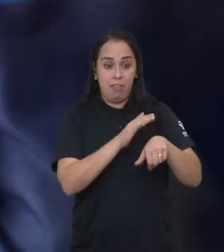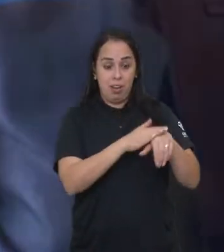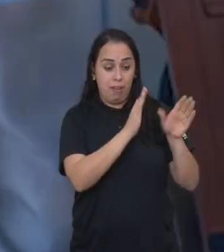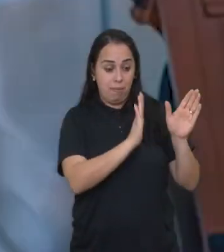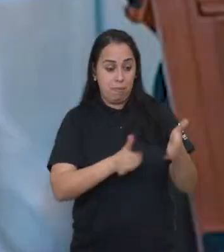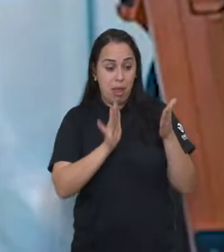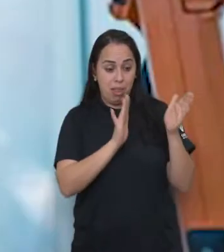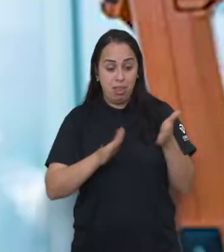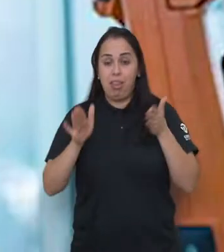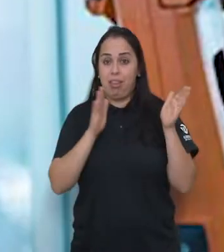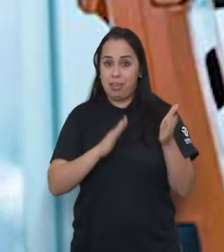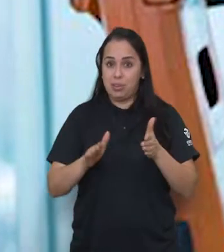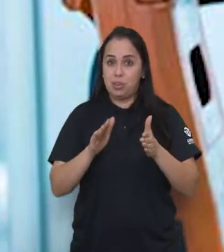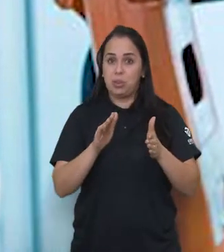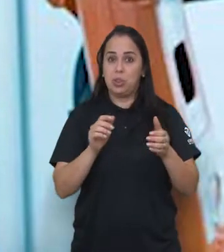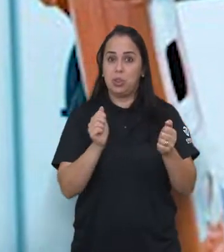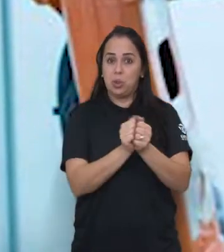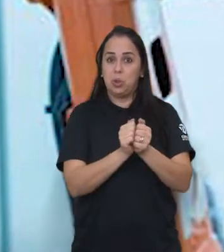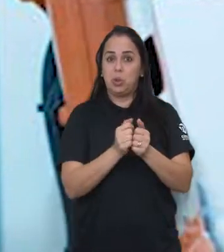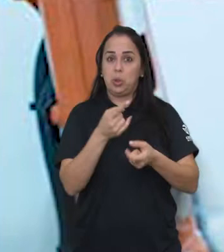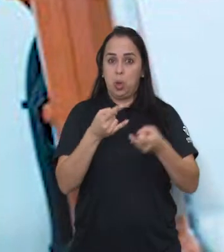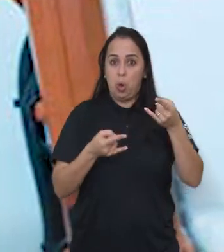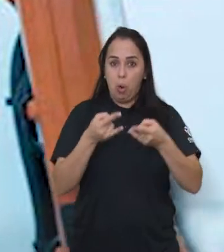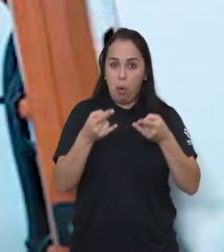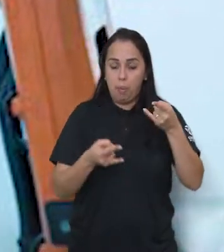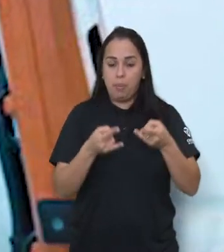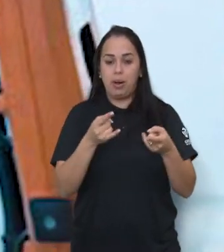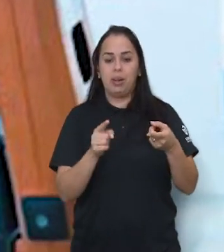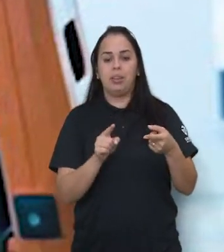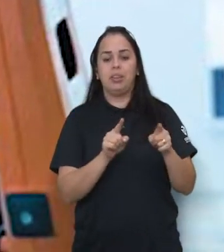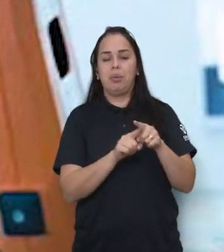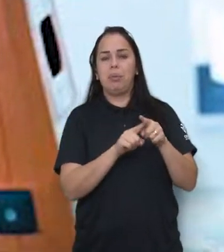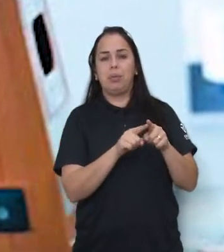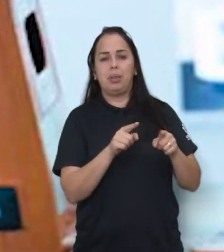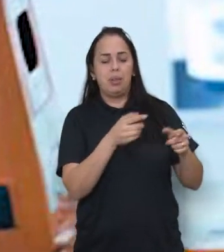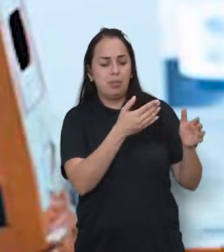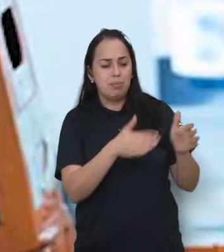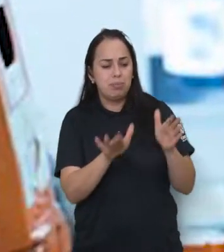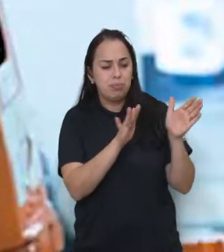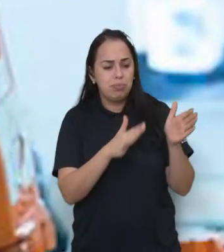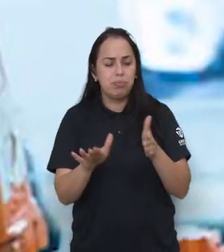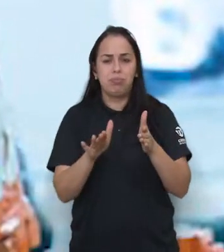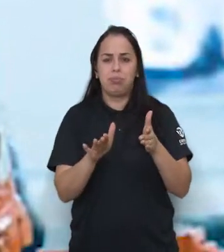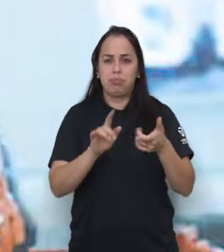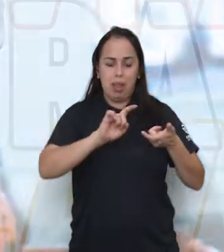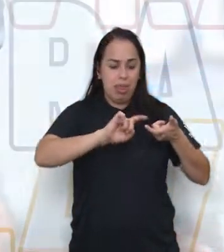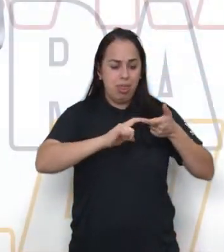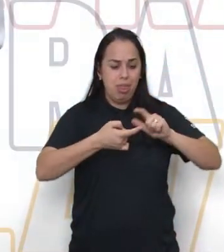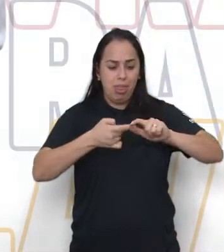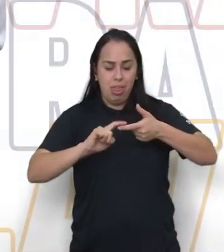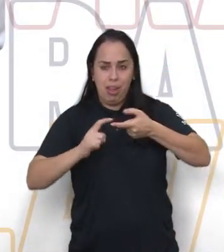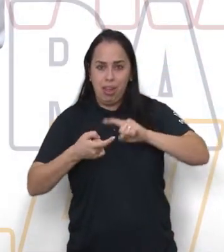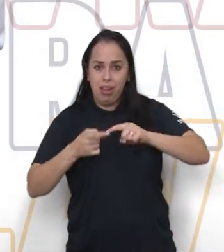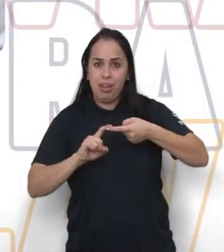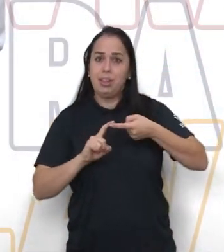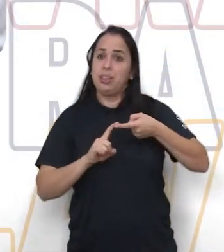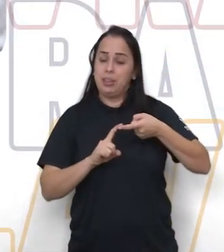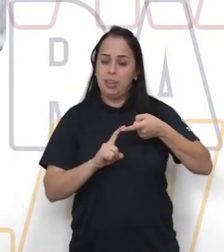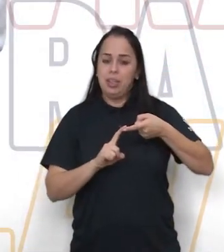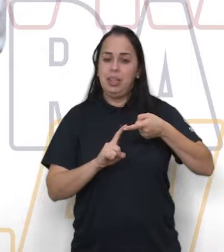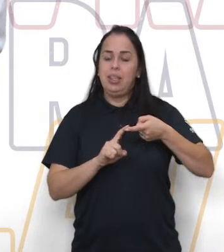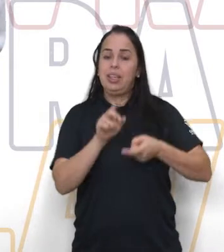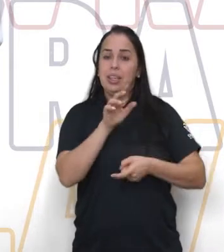na linha de produção cada vez mais robotizada cada vez mais mecanizada cada vez mais automatizado então a indústria